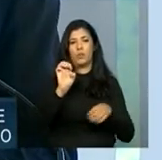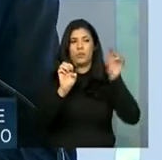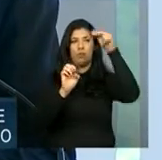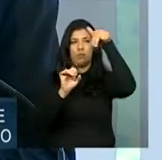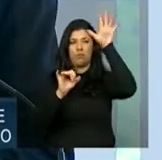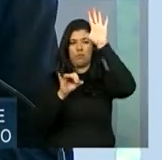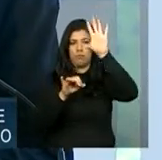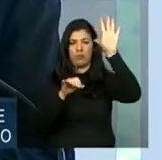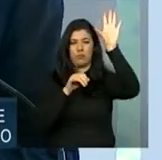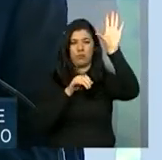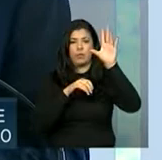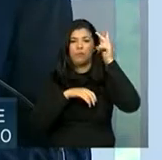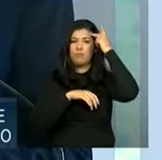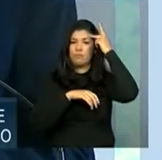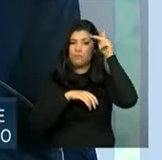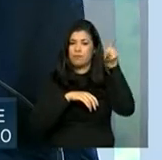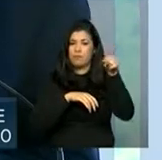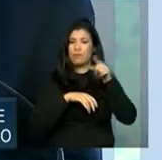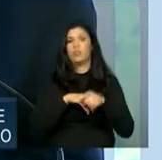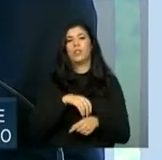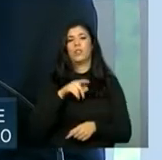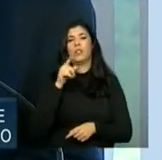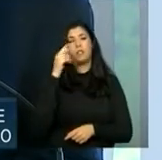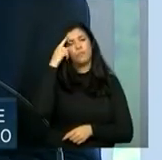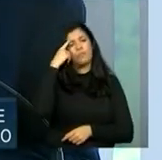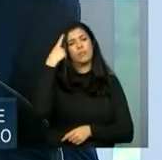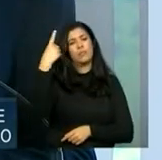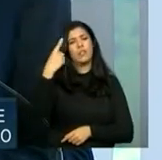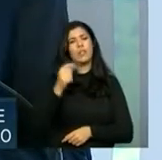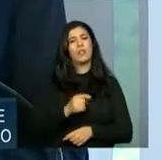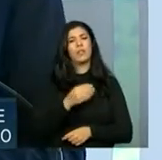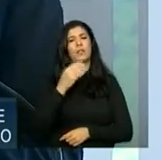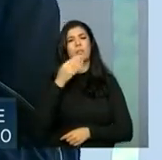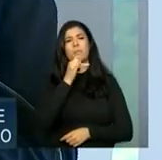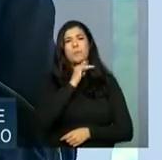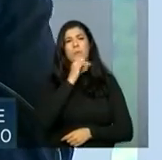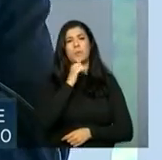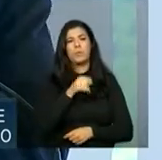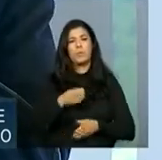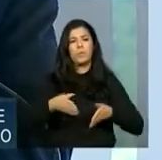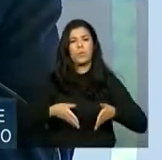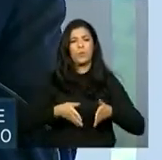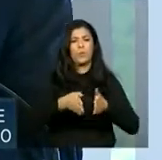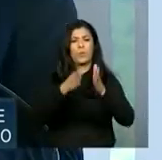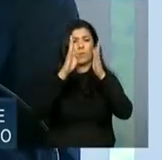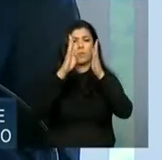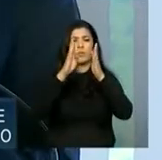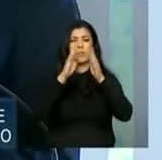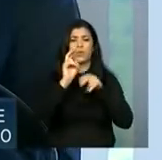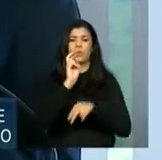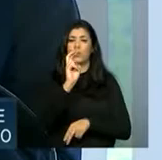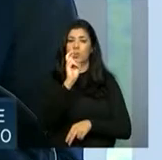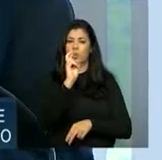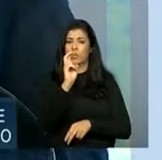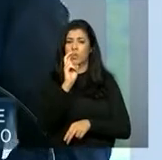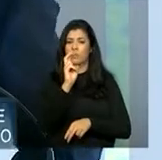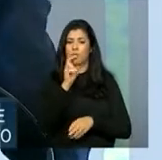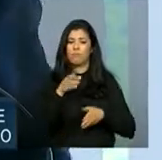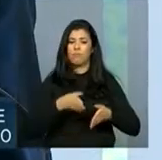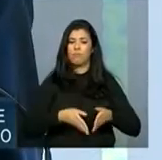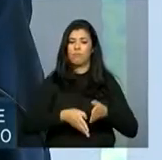importância desse investimentos só a linha cinco ela tem hoje nas várias frentes de